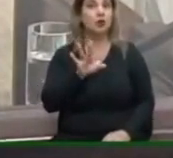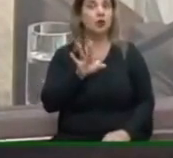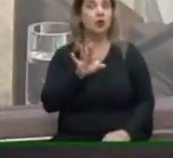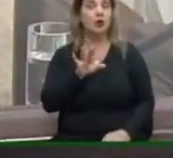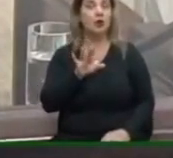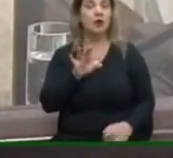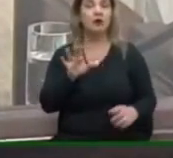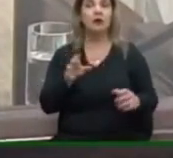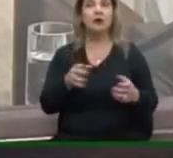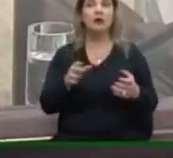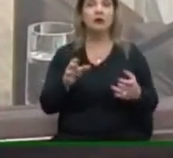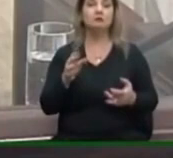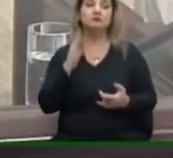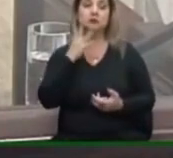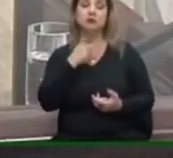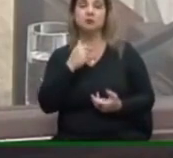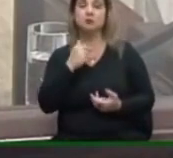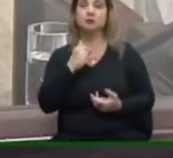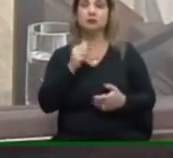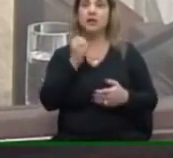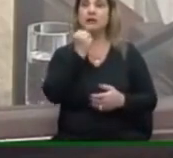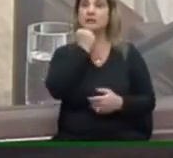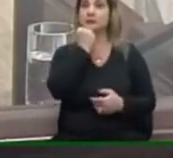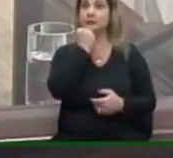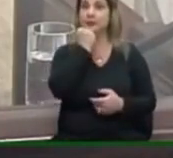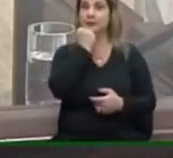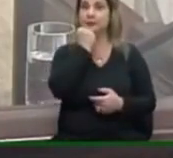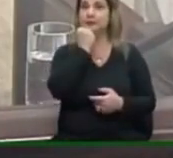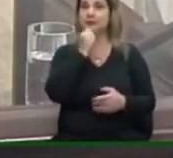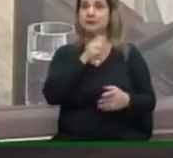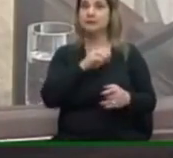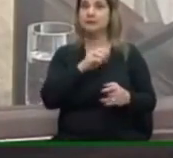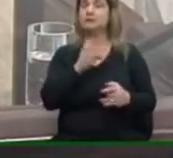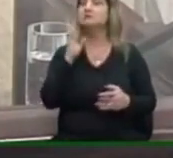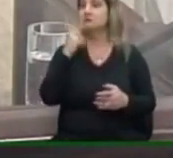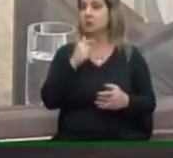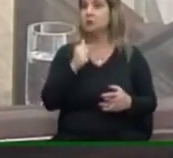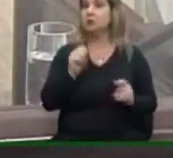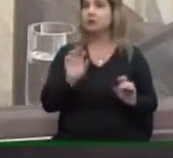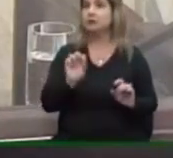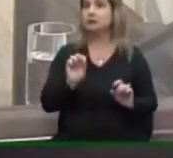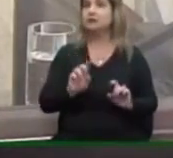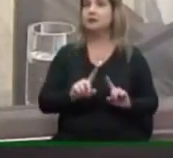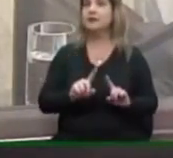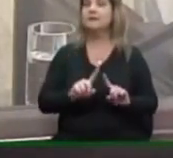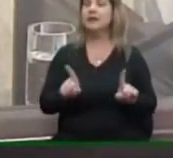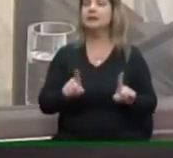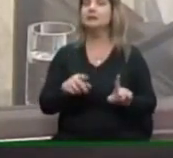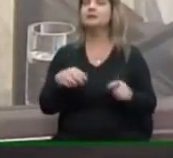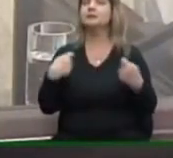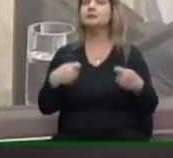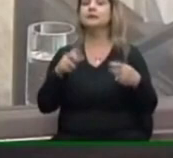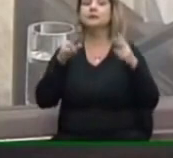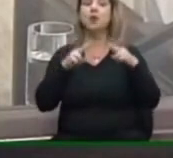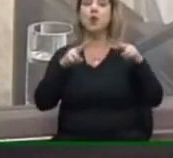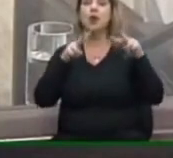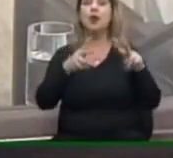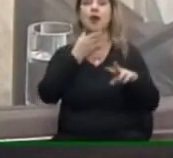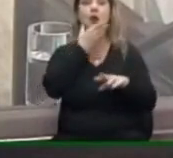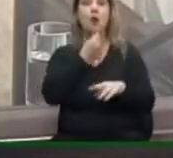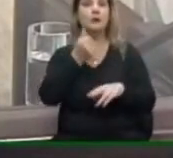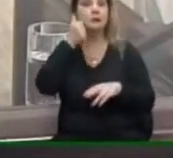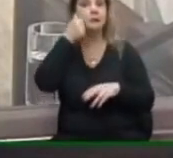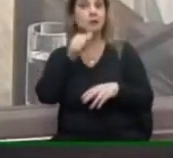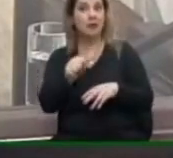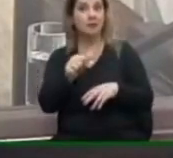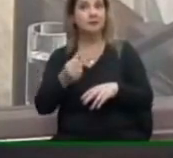que ficaram com o passar do tempo que são as nossas ruínas muito lindas por sinal nós temos que olhar para os homens